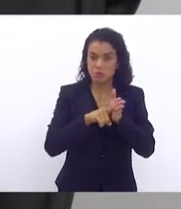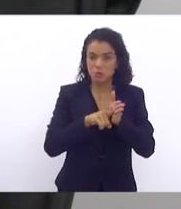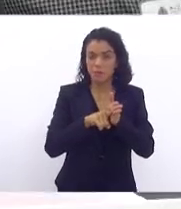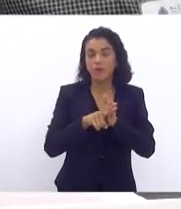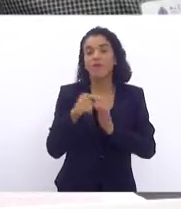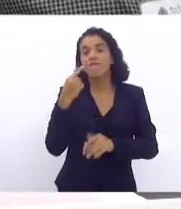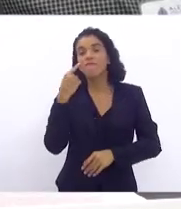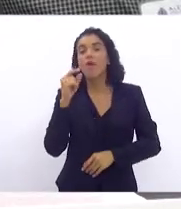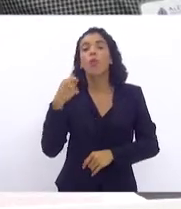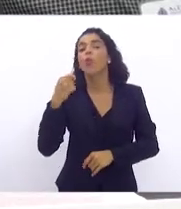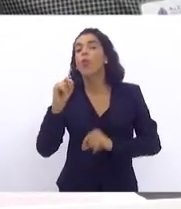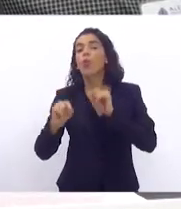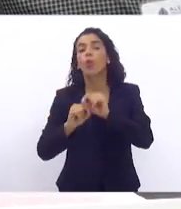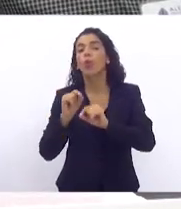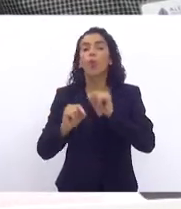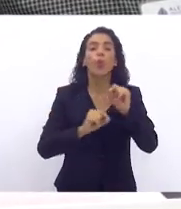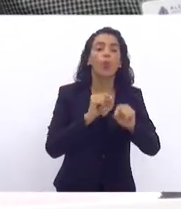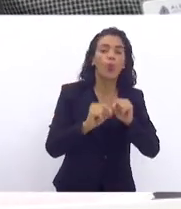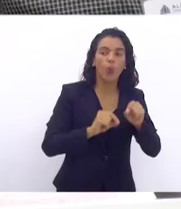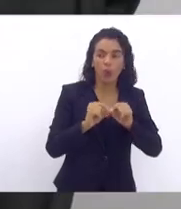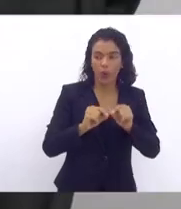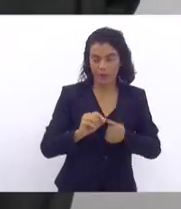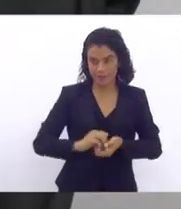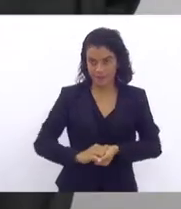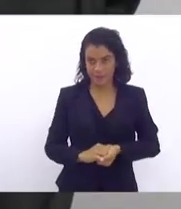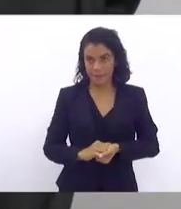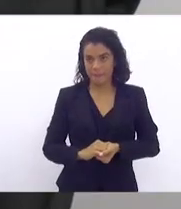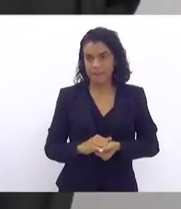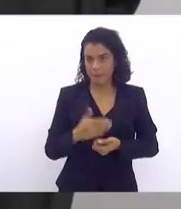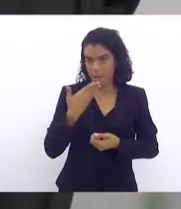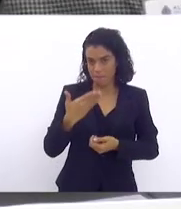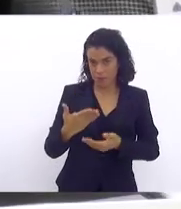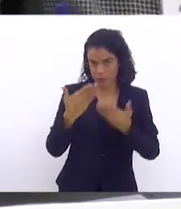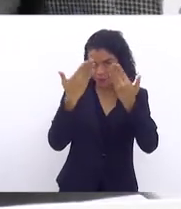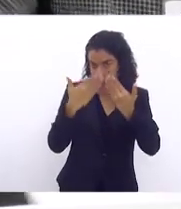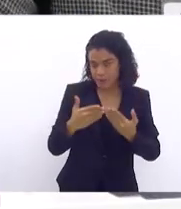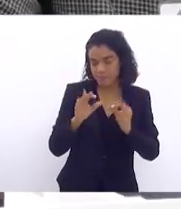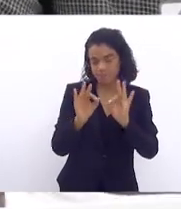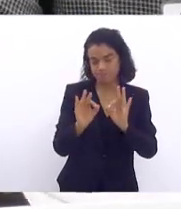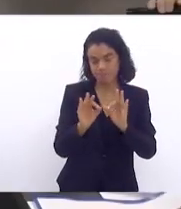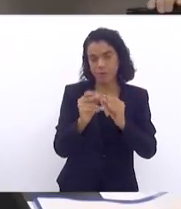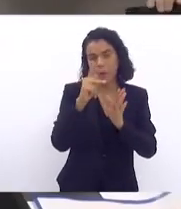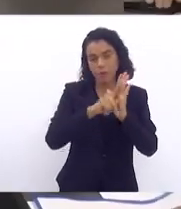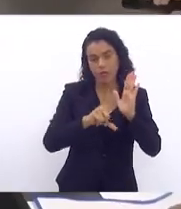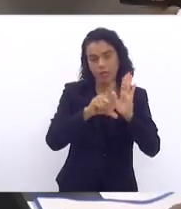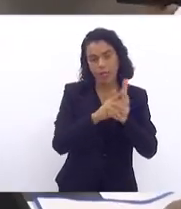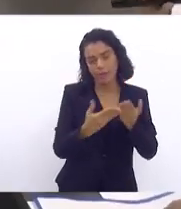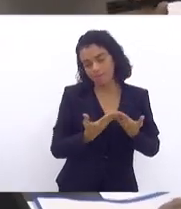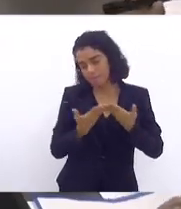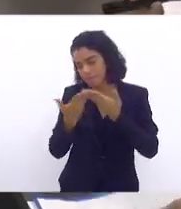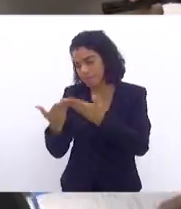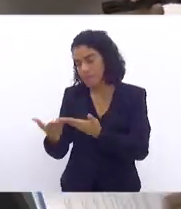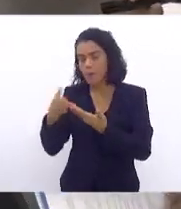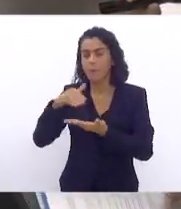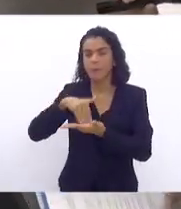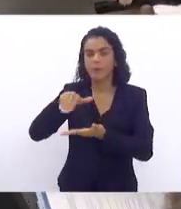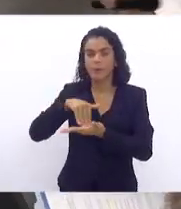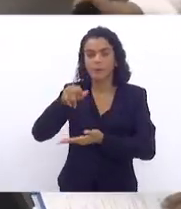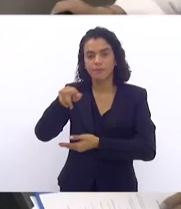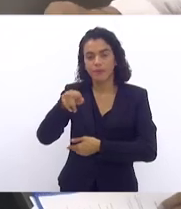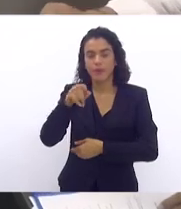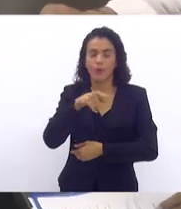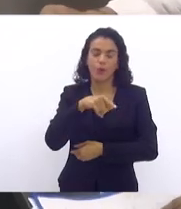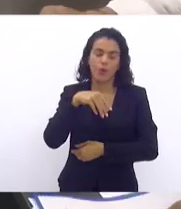que, que é o quê. Perfeito. Então, um projeto com... Vossa Excelência pediu vista. Uma semana. Então, um projeto com vista para o gabinete do deputado Carlos